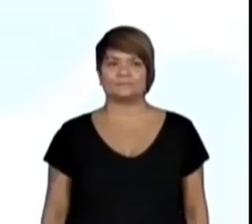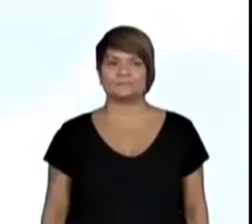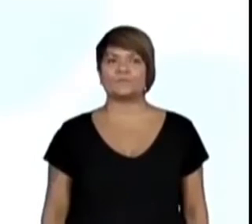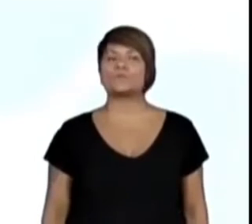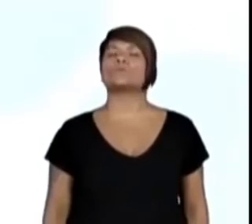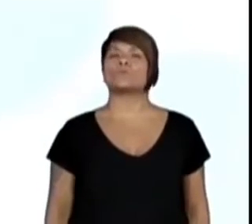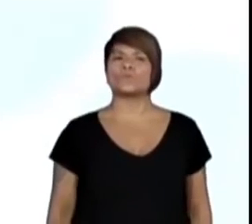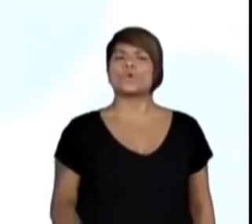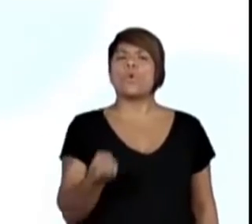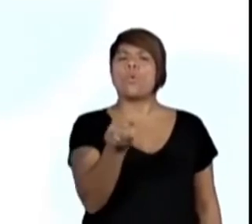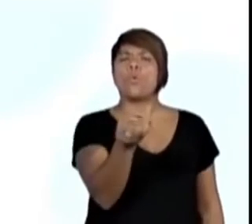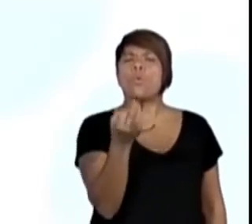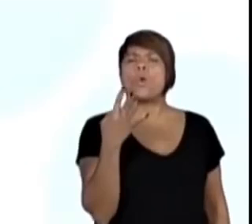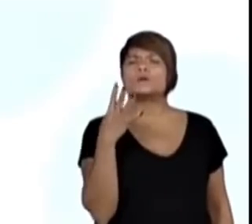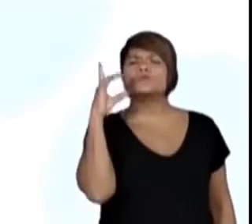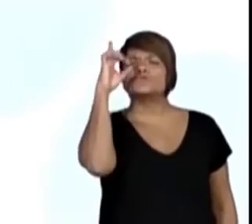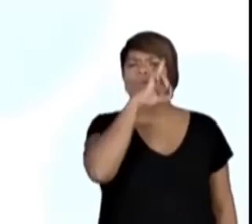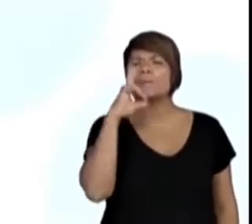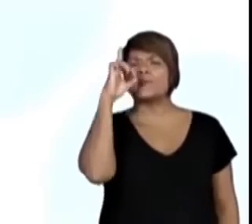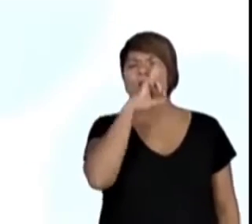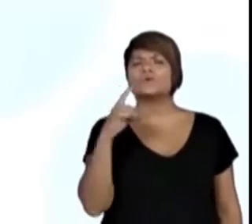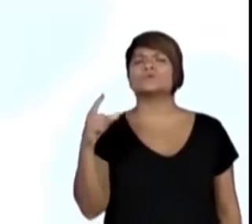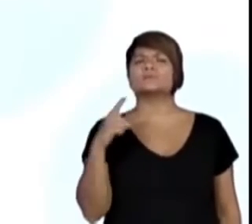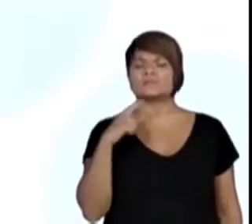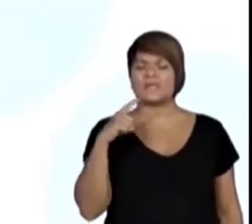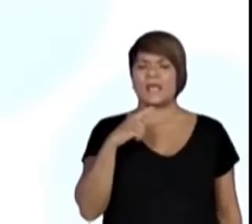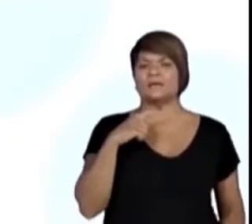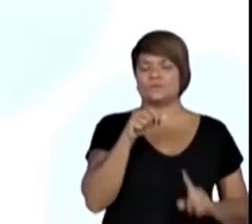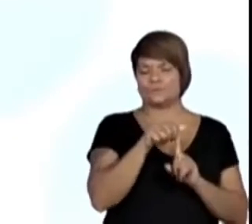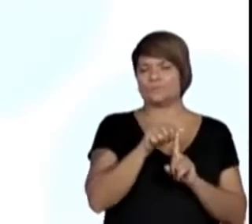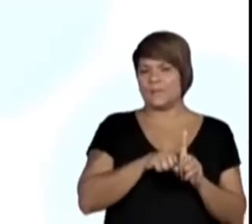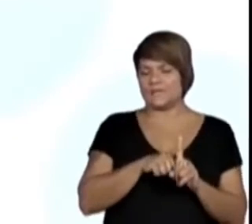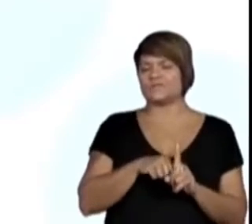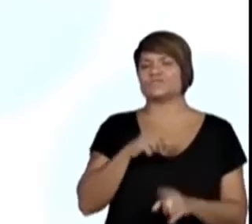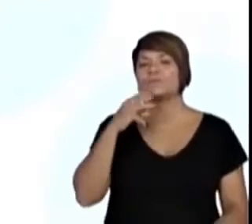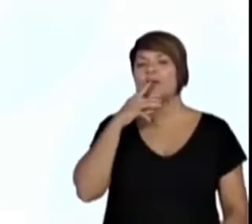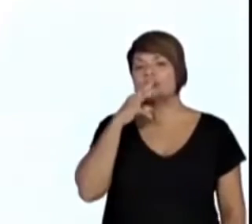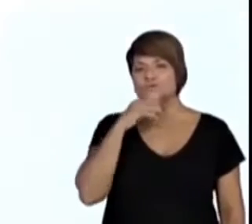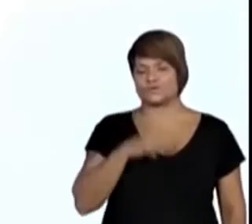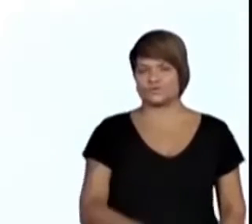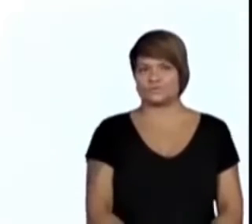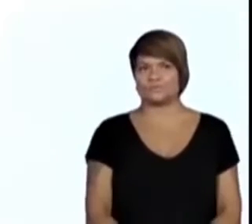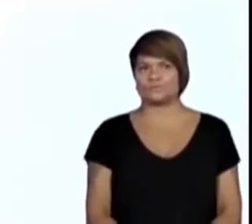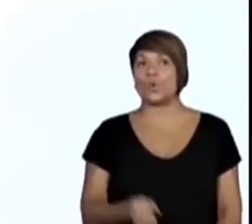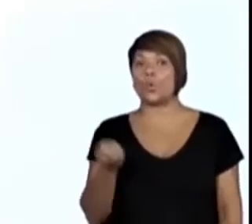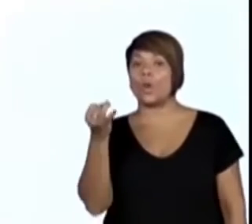E quantos domingos nós temos nesse mês? Olha só.